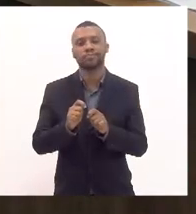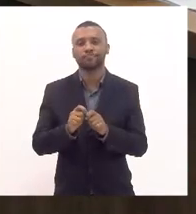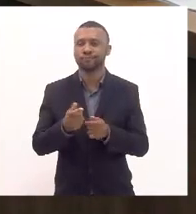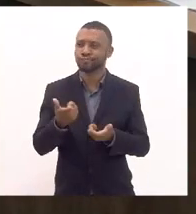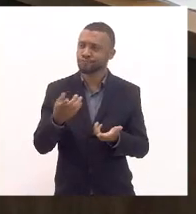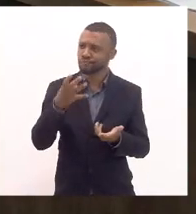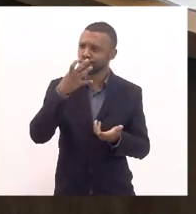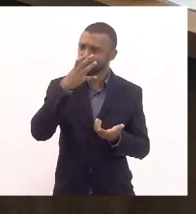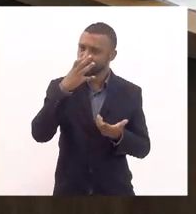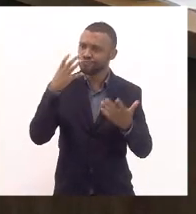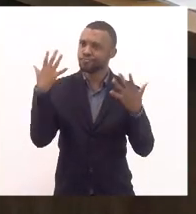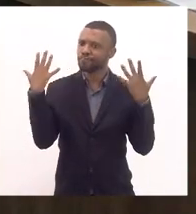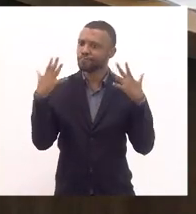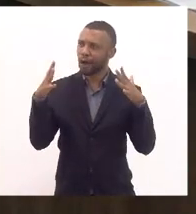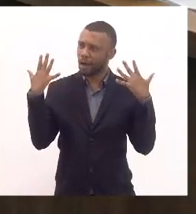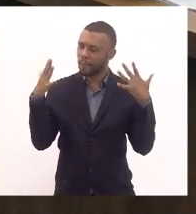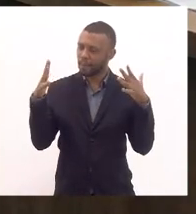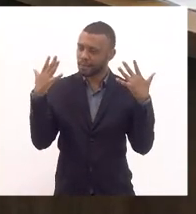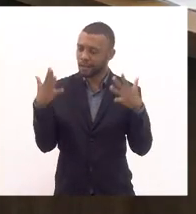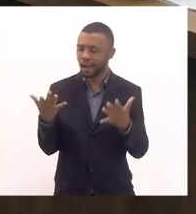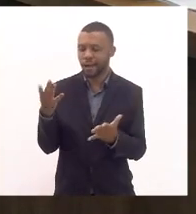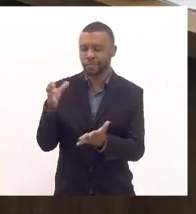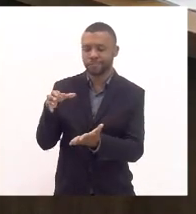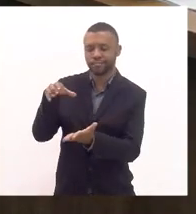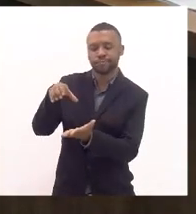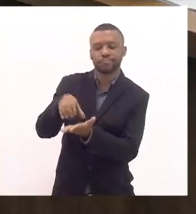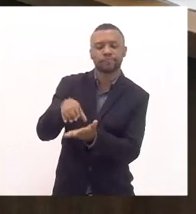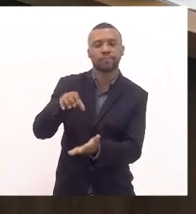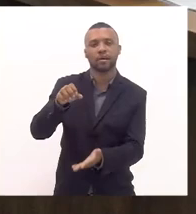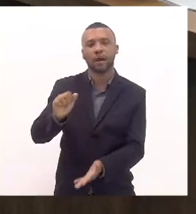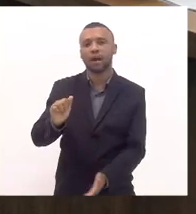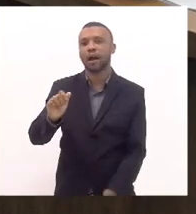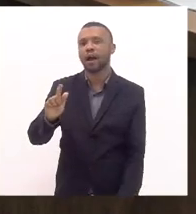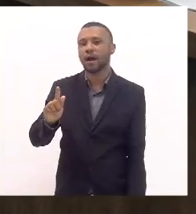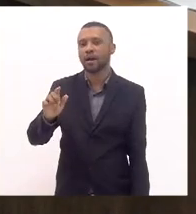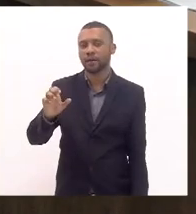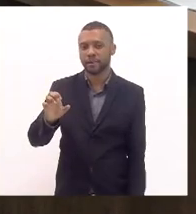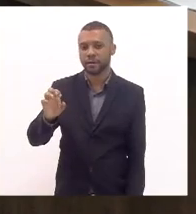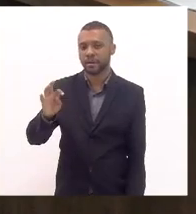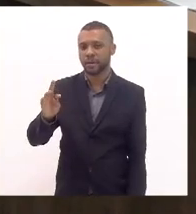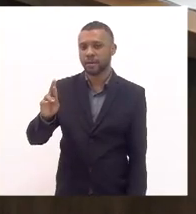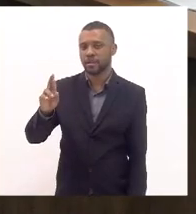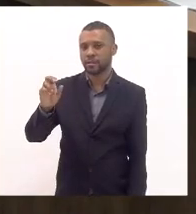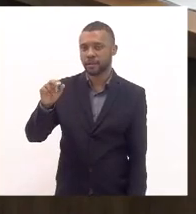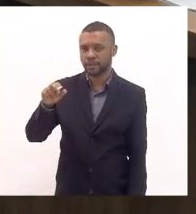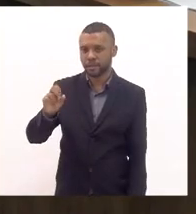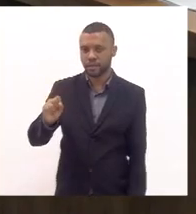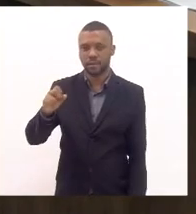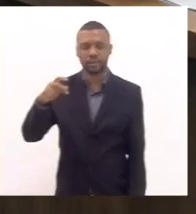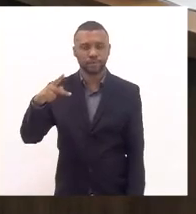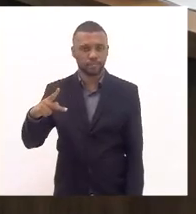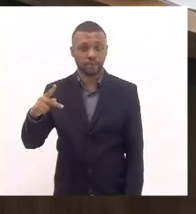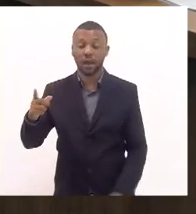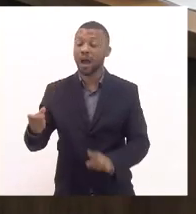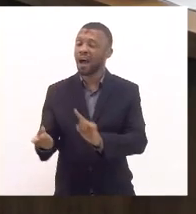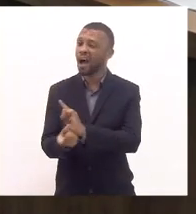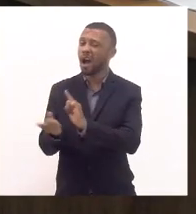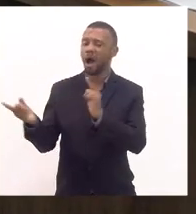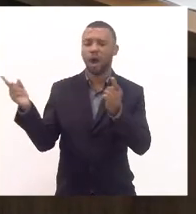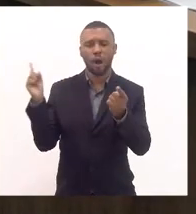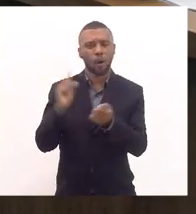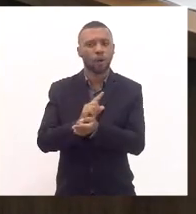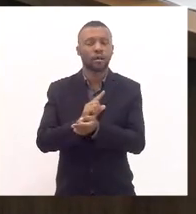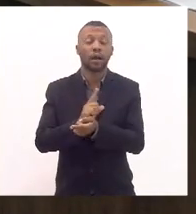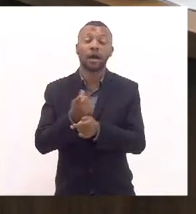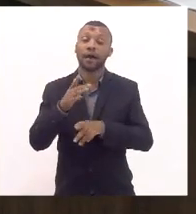parabenizar essa agetransp muito pelo contrário e talvez a